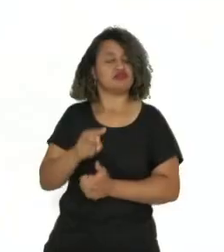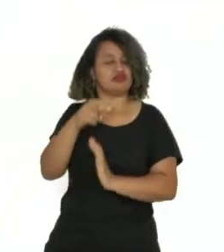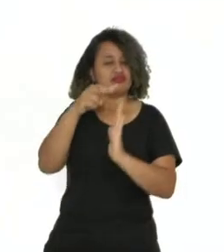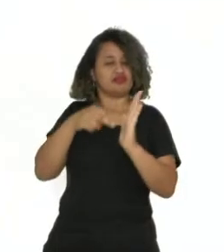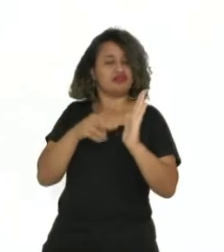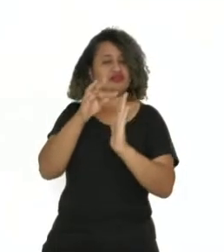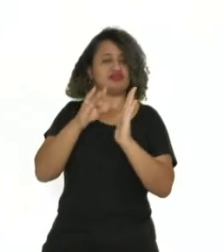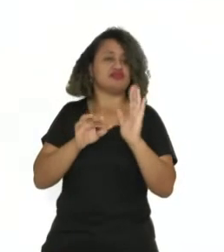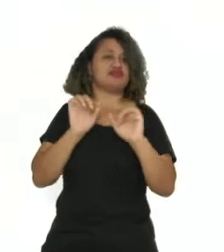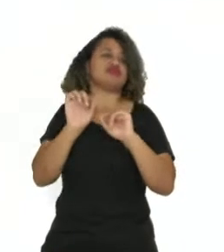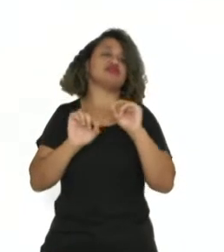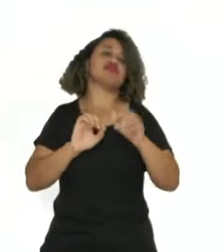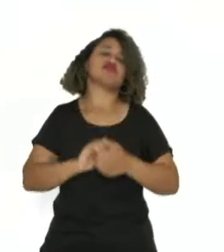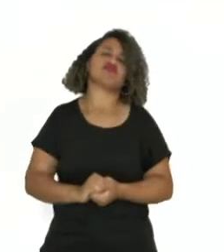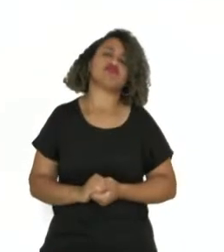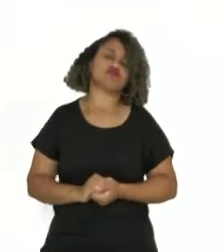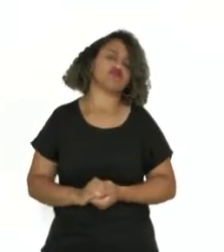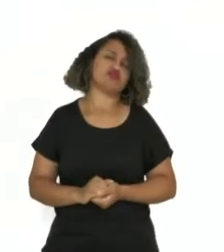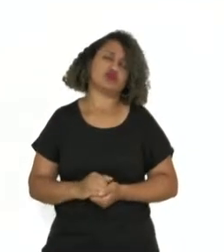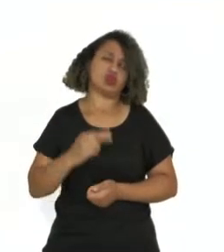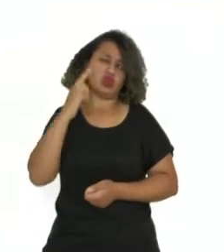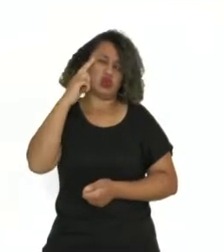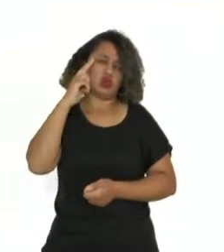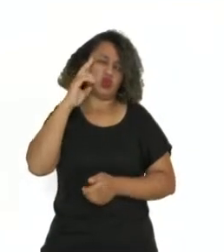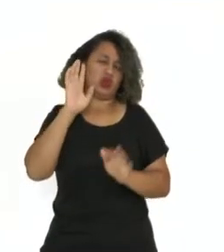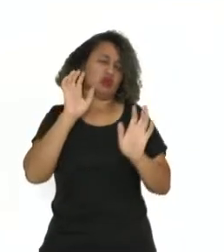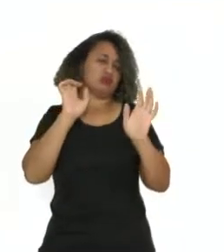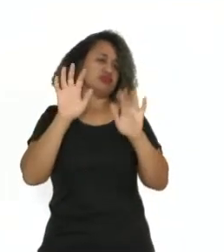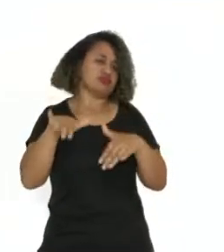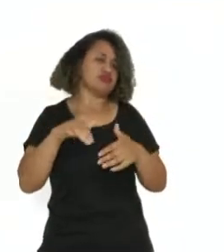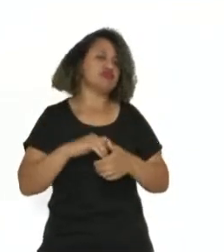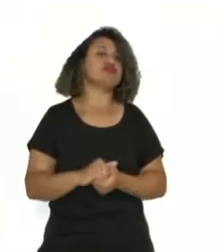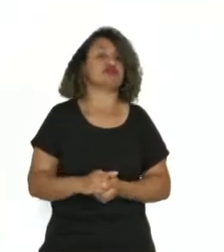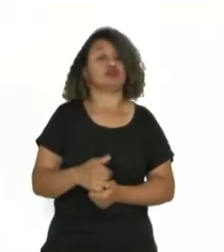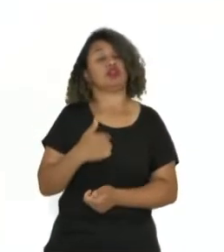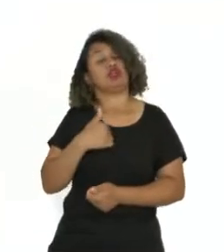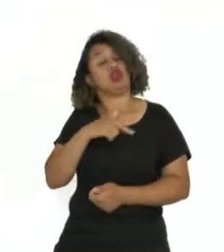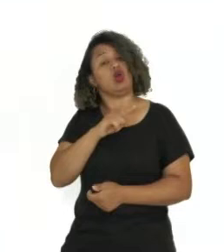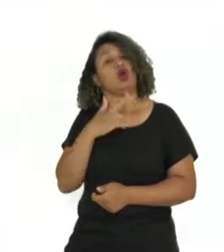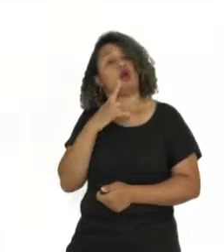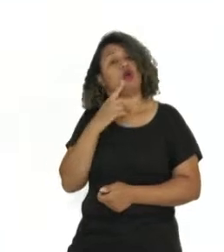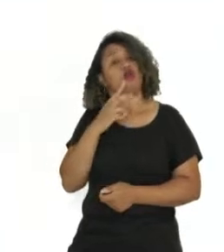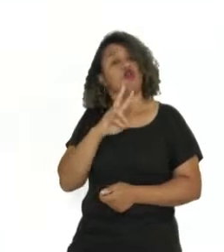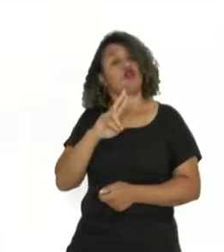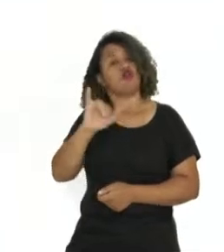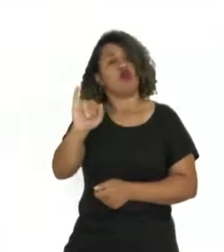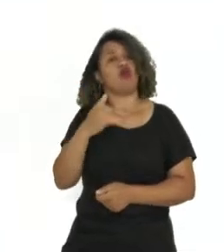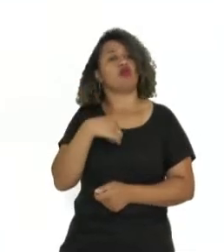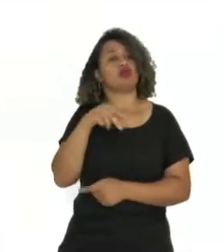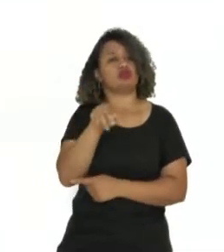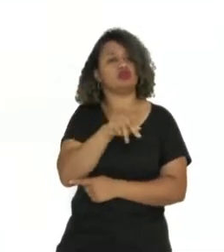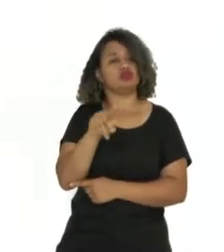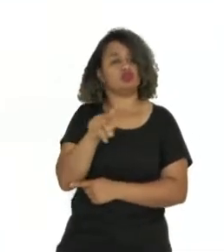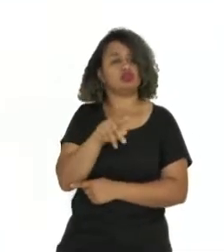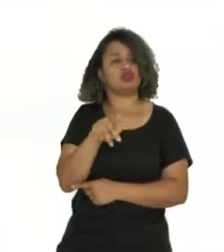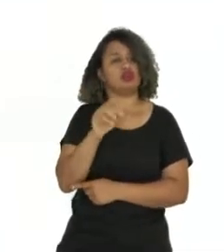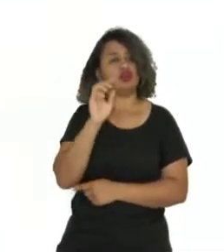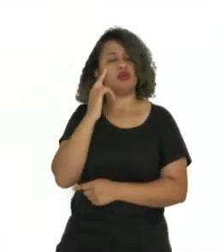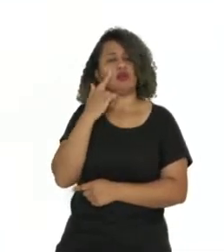leitura. Deixemos de sonho, vou ser professora. Falei num sopro, meu pai olhou-me como se tivesse